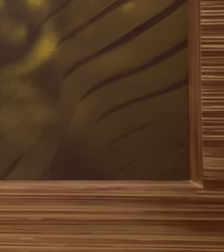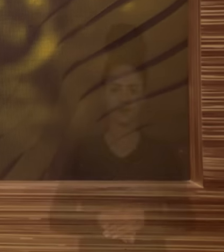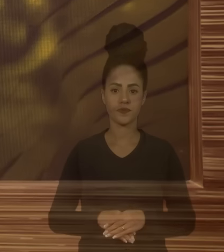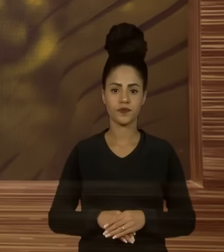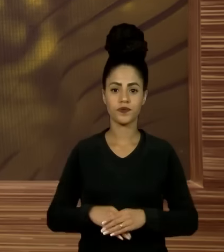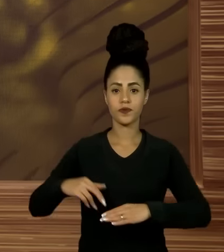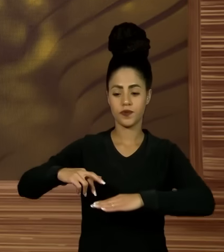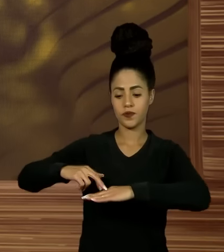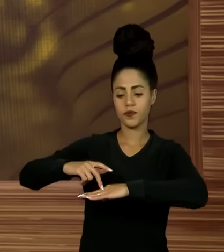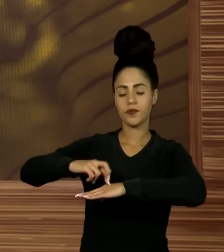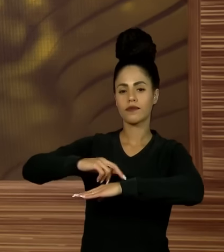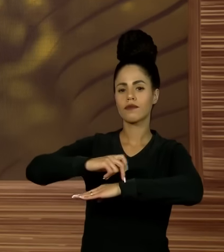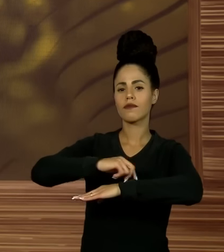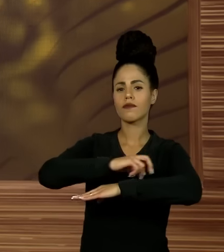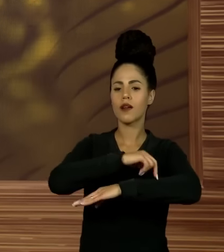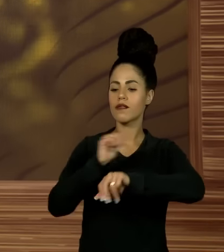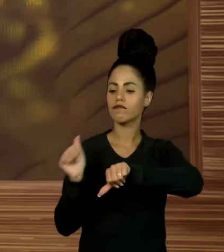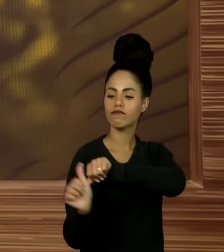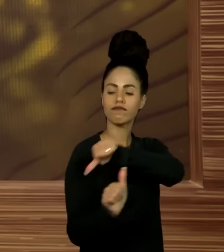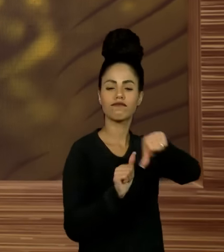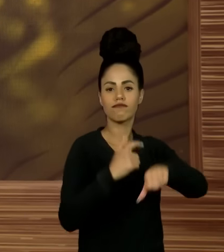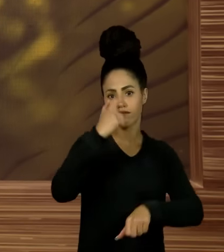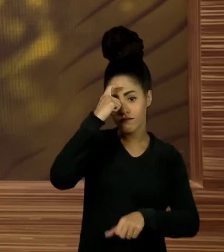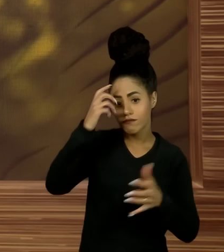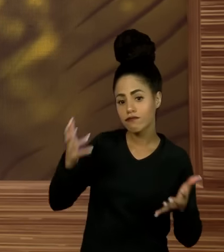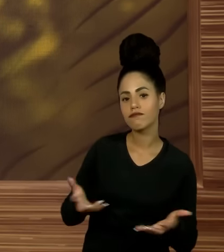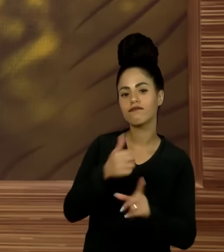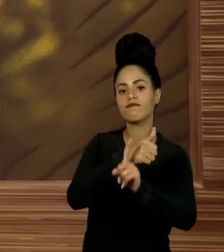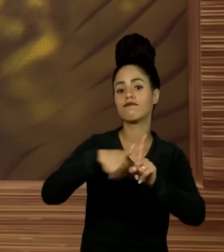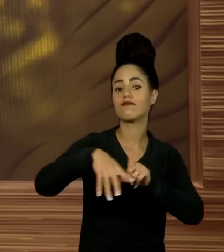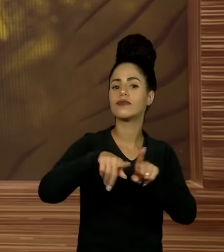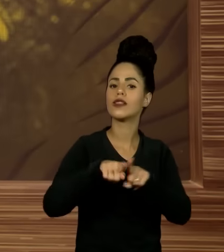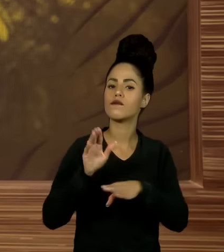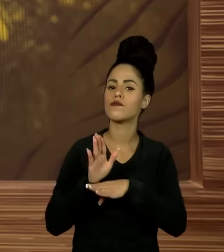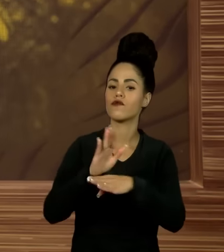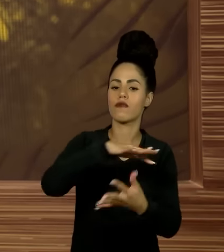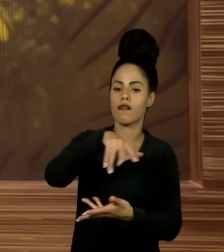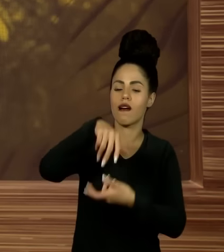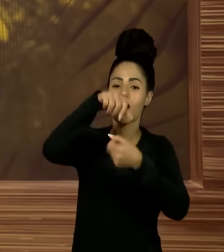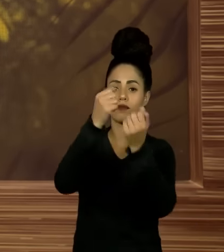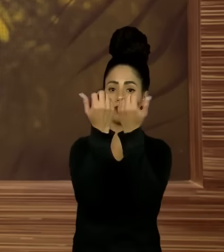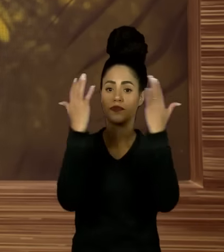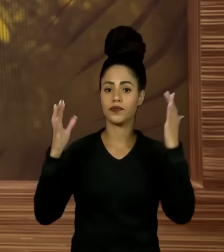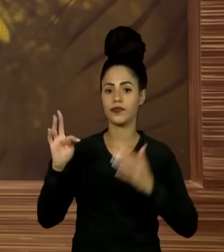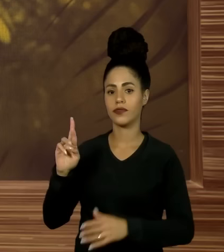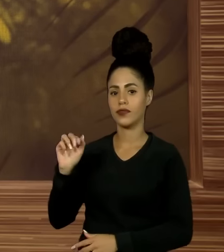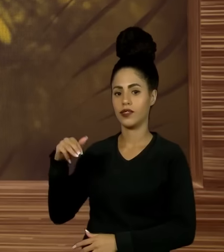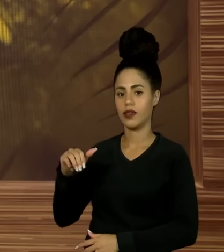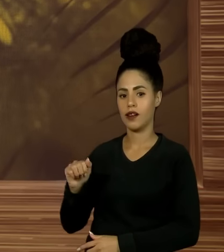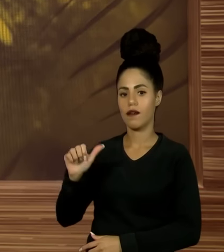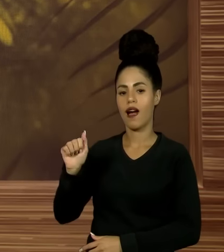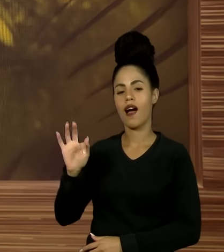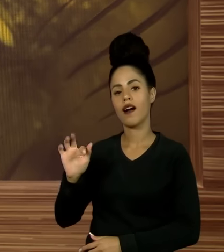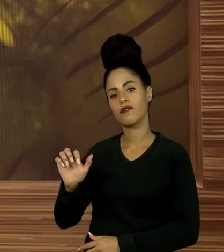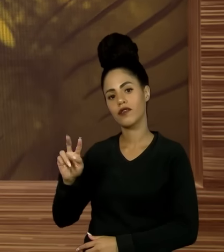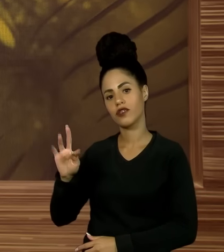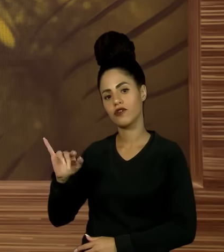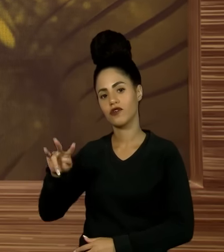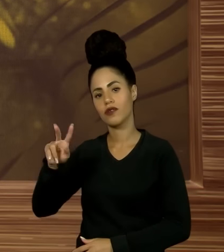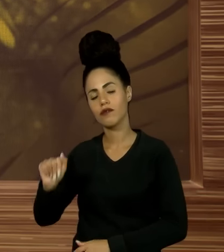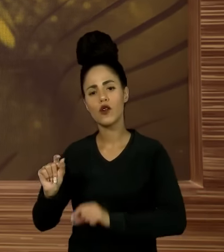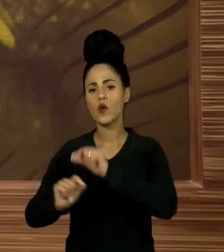A moda como meio de transformação social e ambiental. O projeto Trama Afetiva questiona o